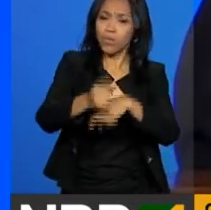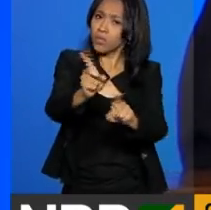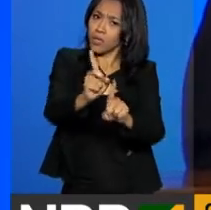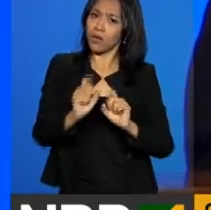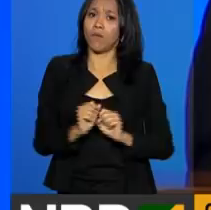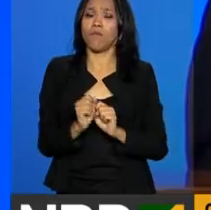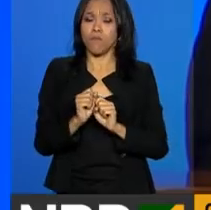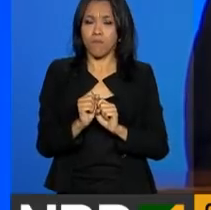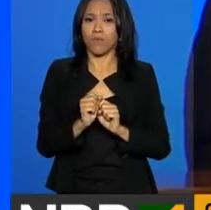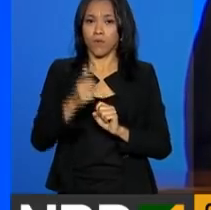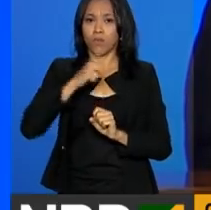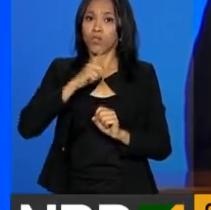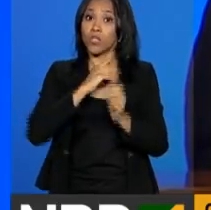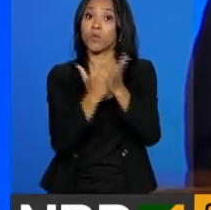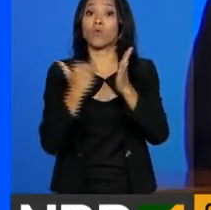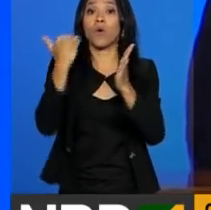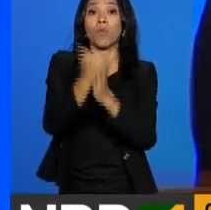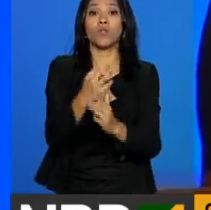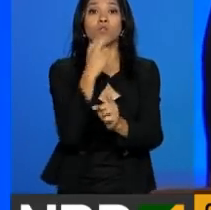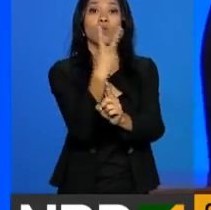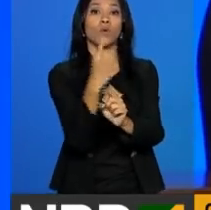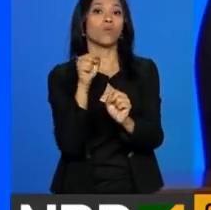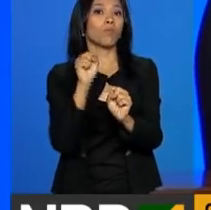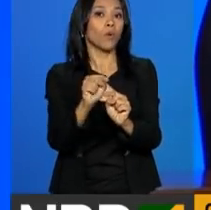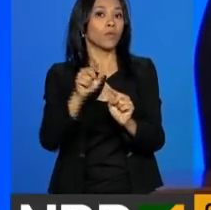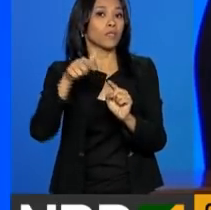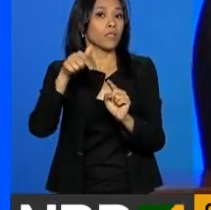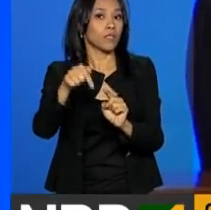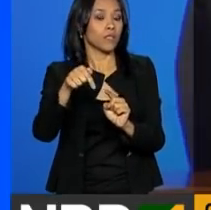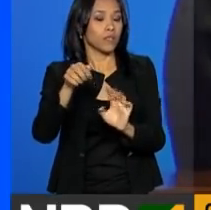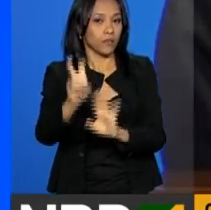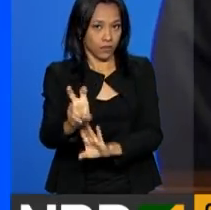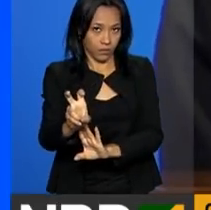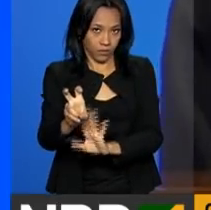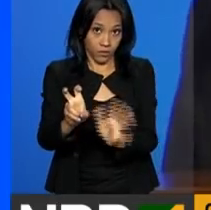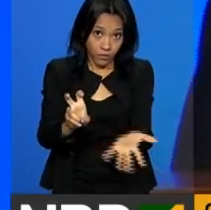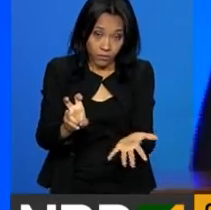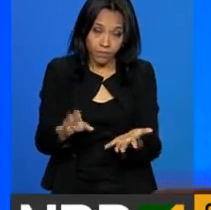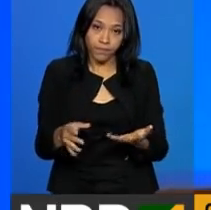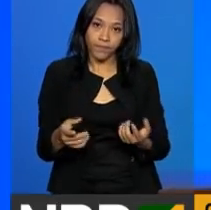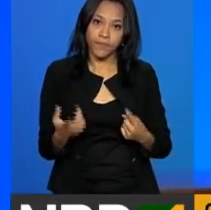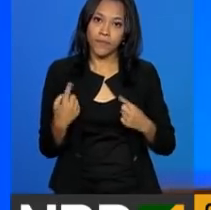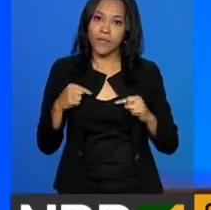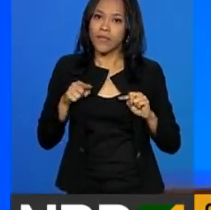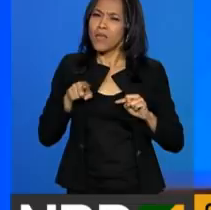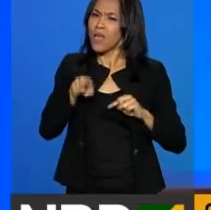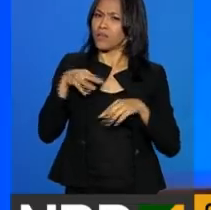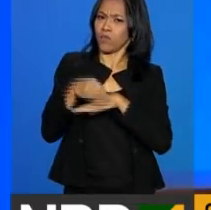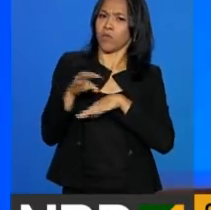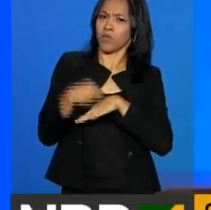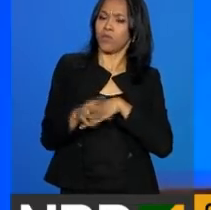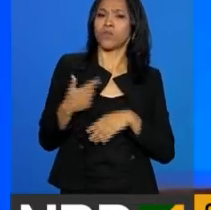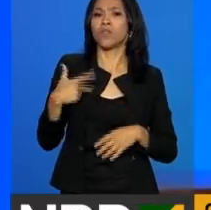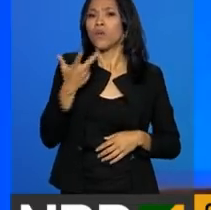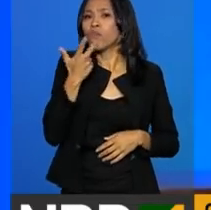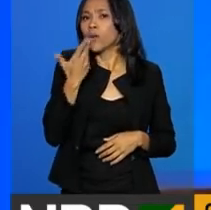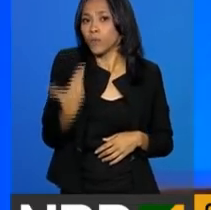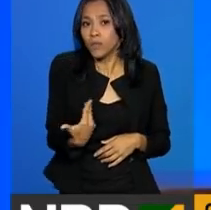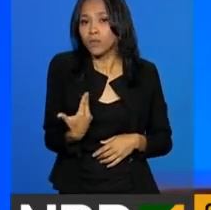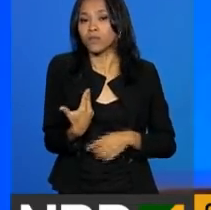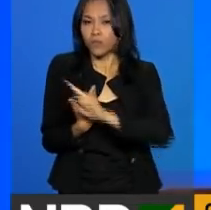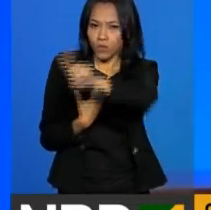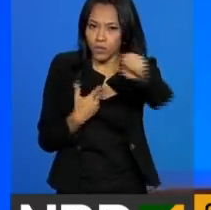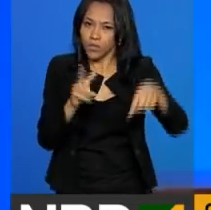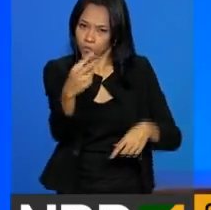não o aumento de dois pontos 75 governo seja então estes lados eu digo isto o show juntos aos